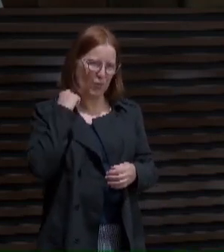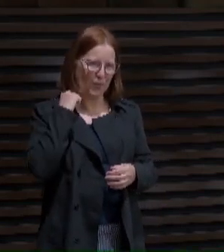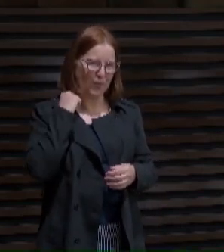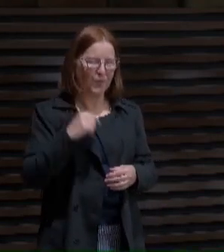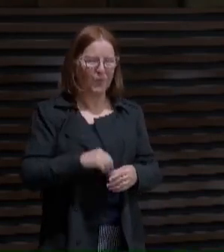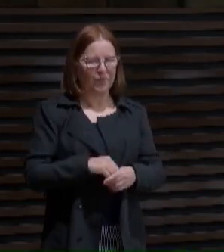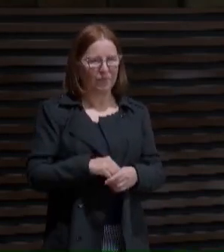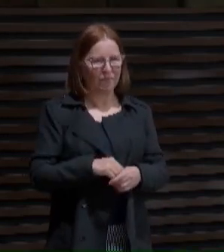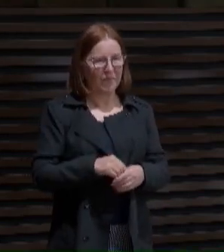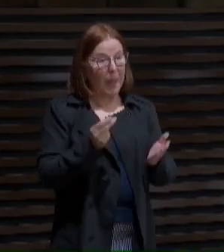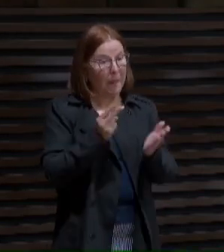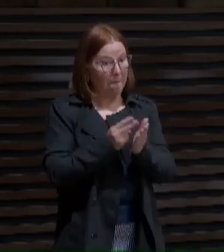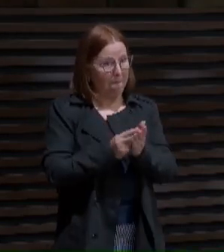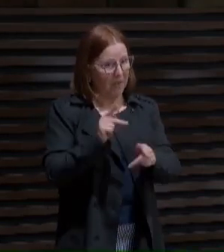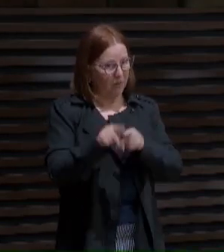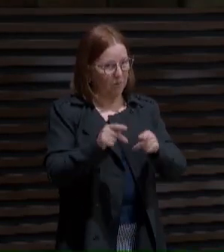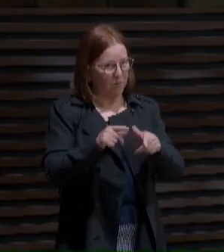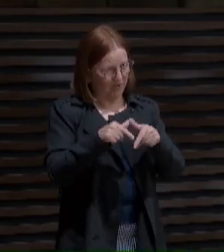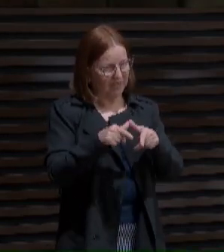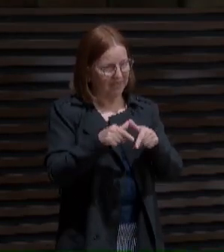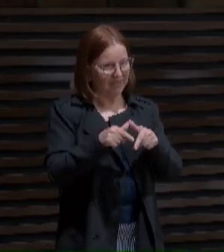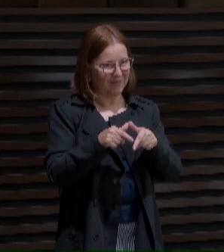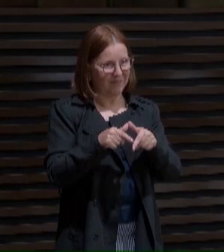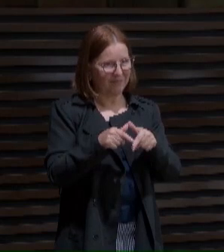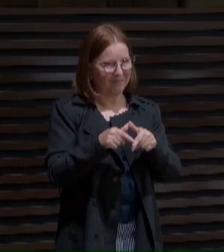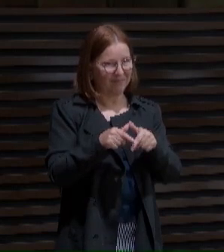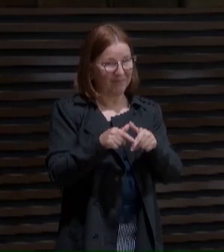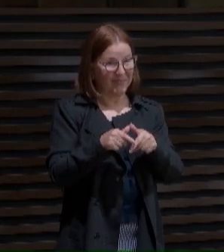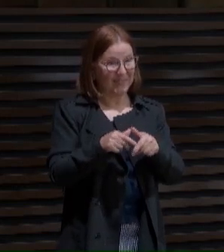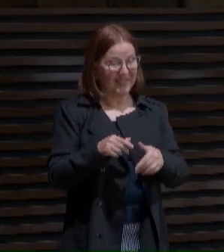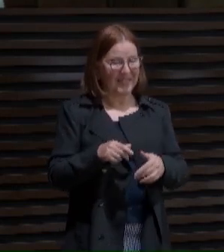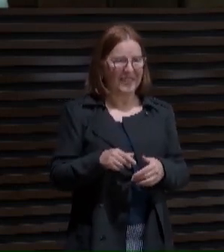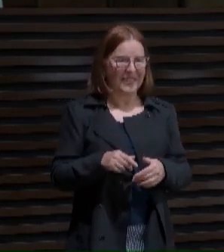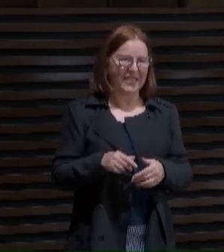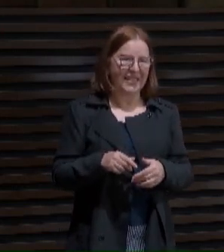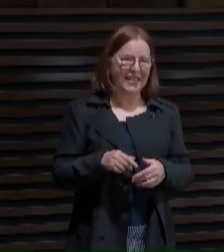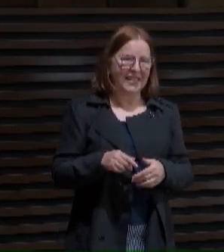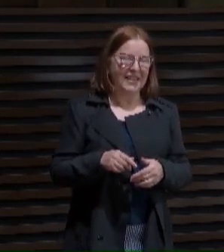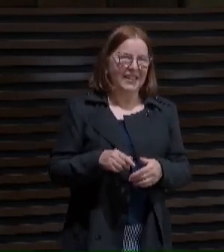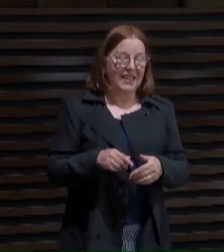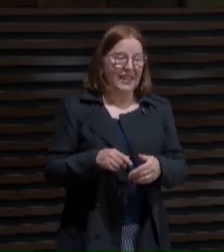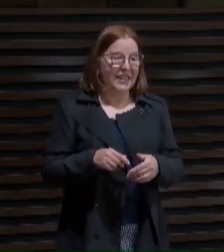povo israelita, a quem pertence a adoção de filhos, a glória, as